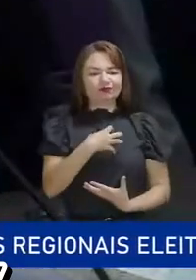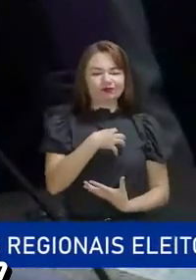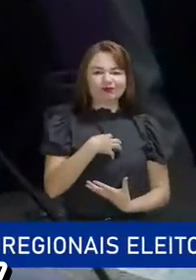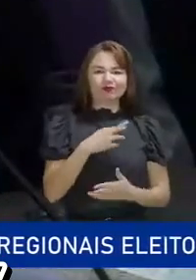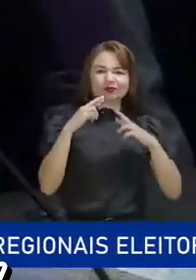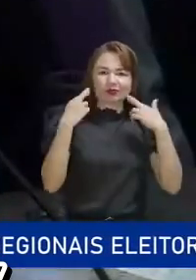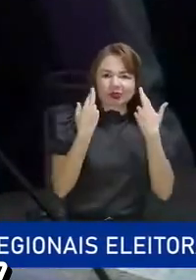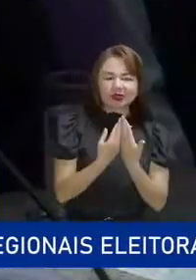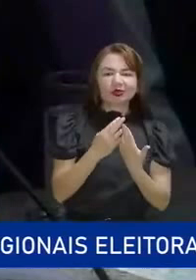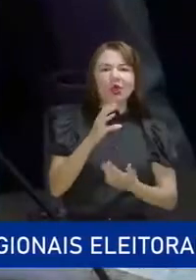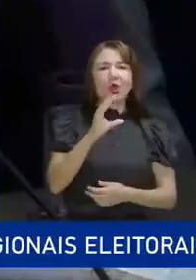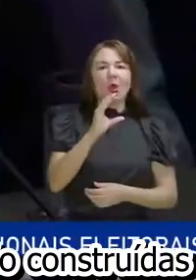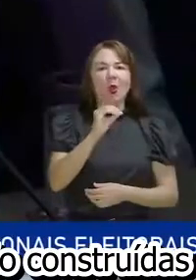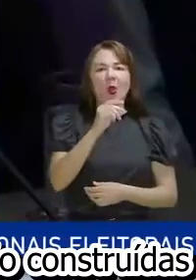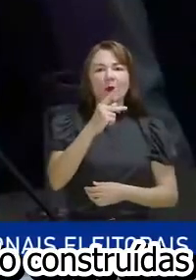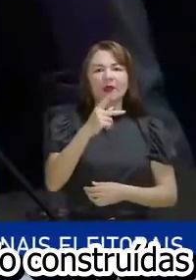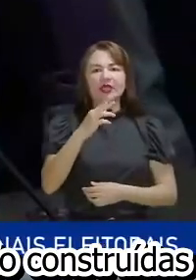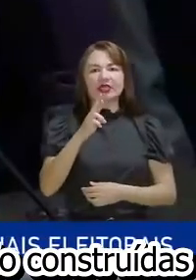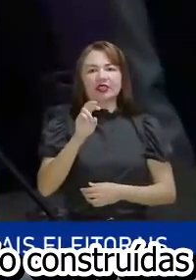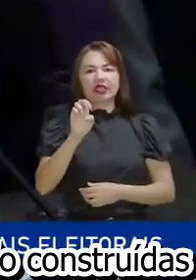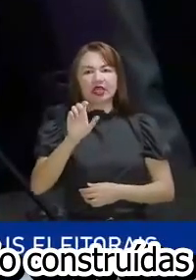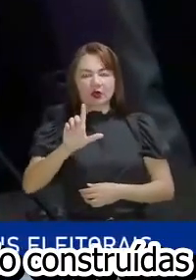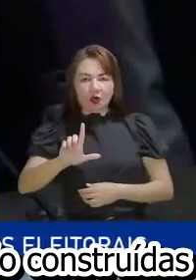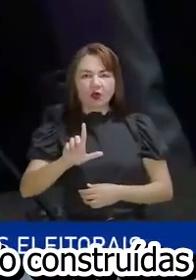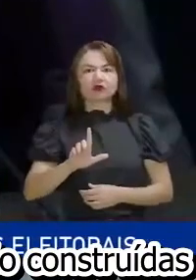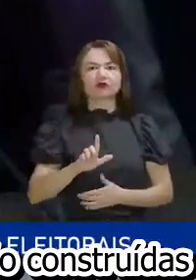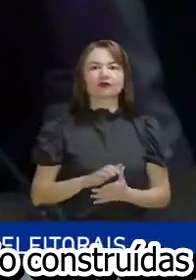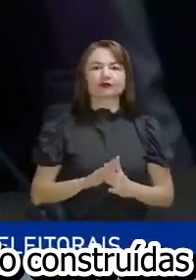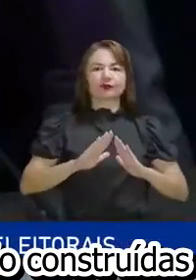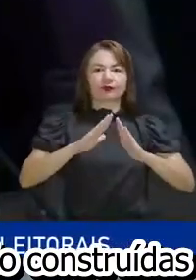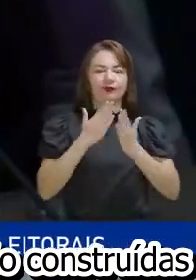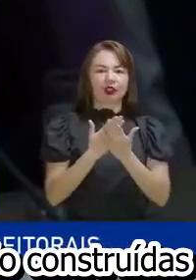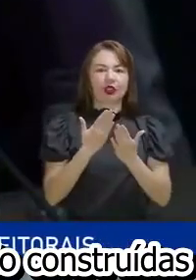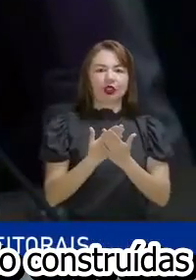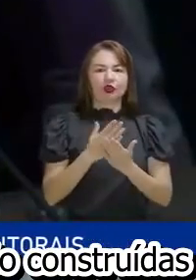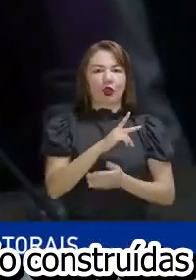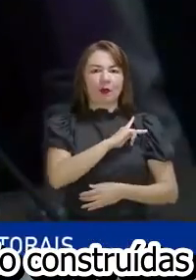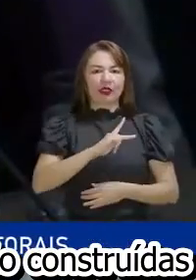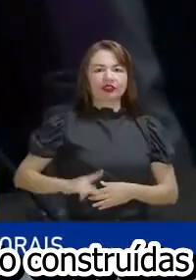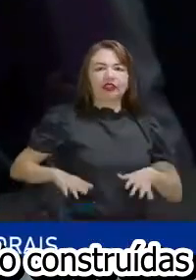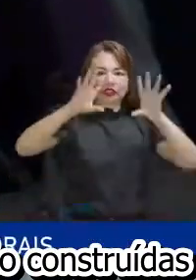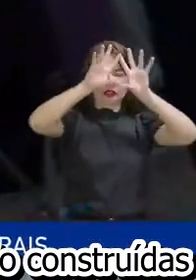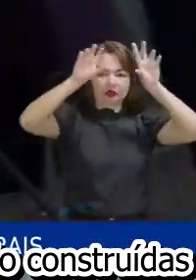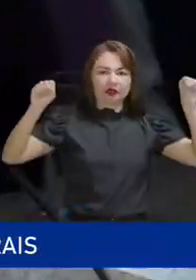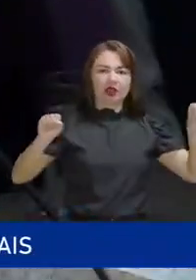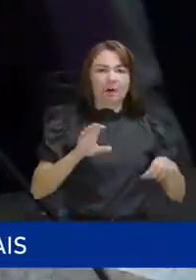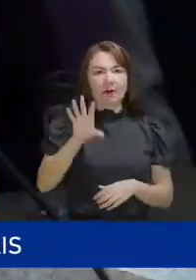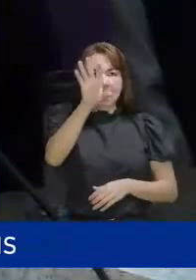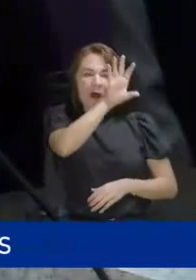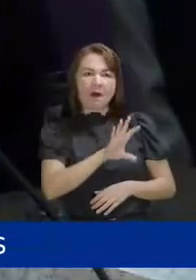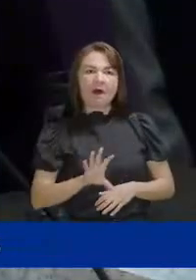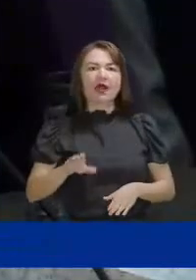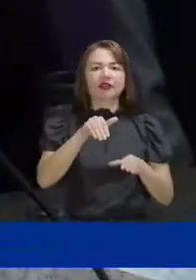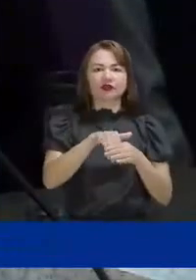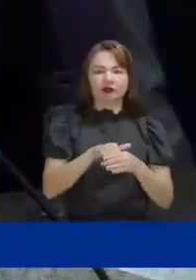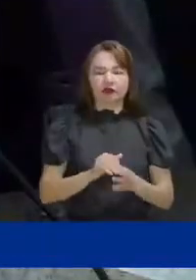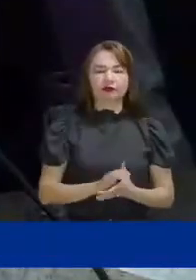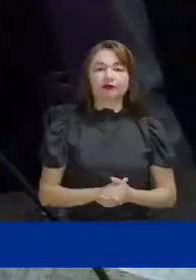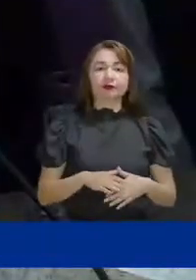nas reuniões do COPTREL, Colégio de Presidentes de Tribunais Regionais Eleitorais, são construídas diretrizes,